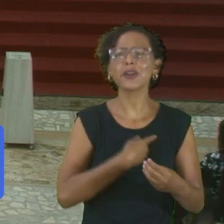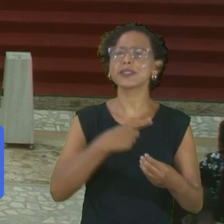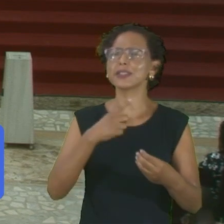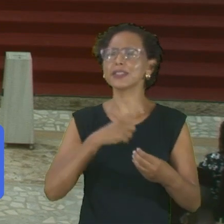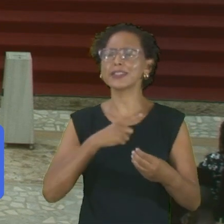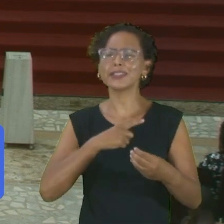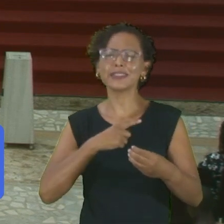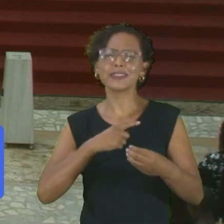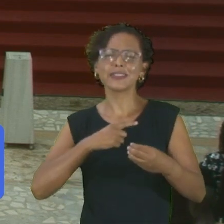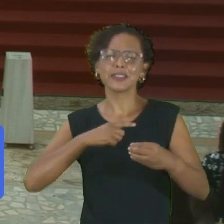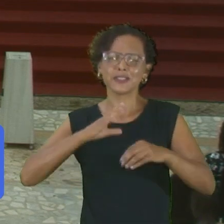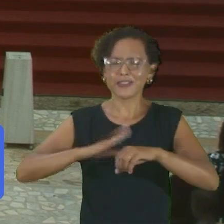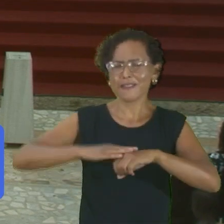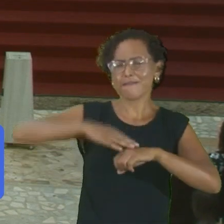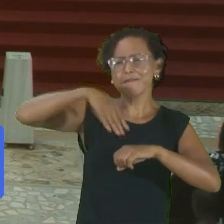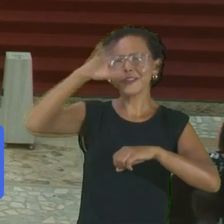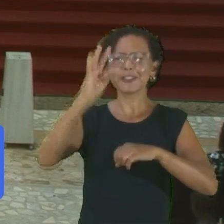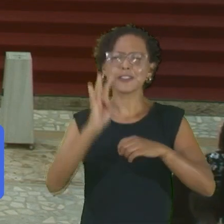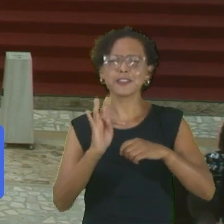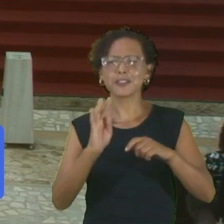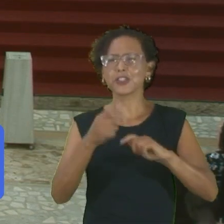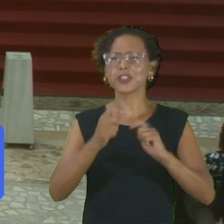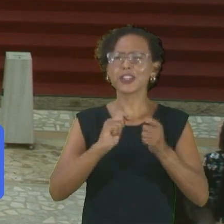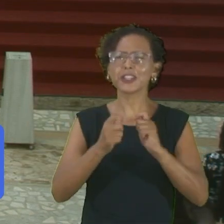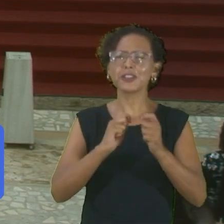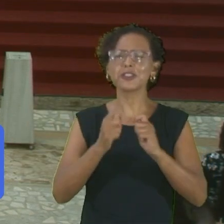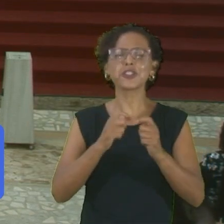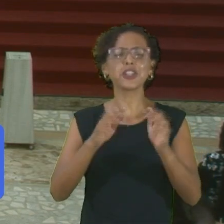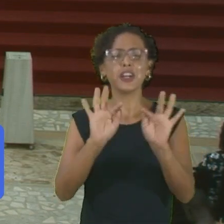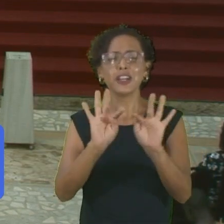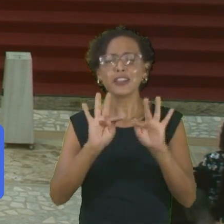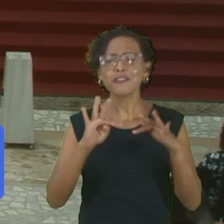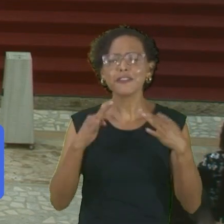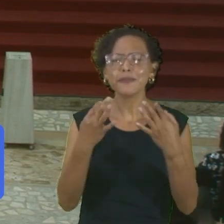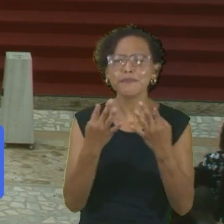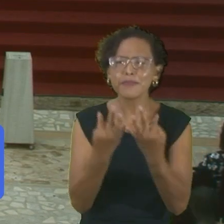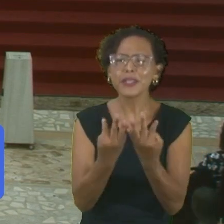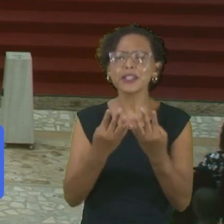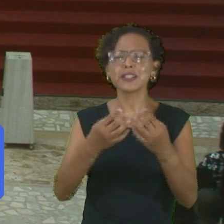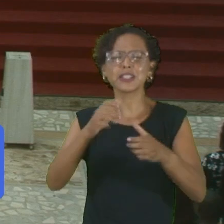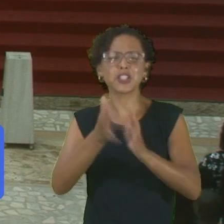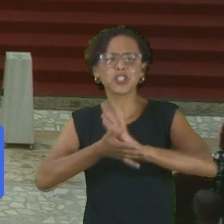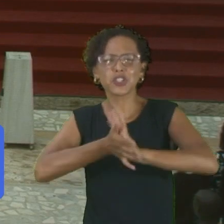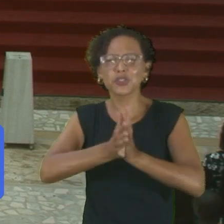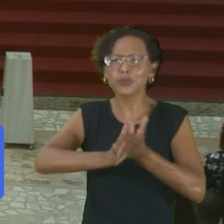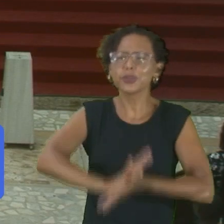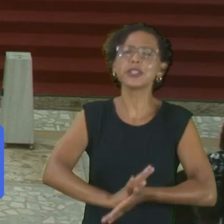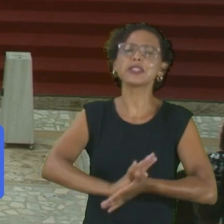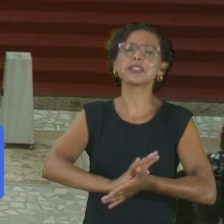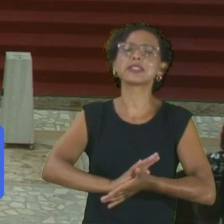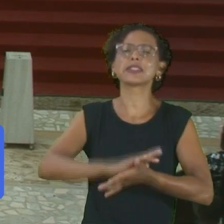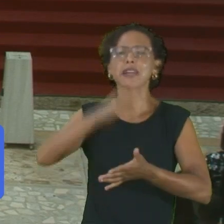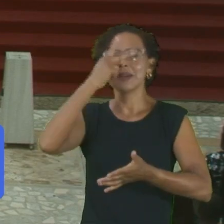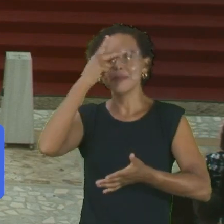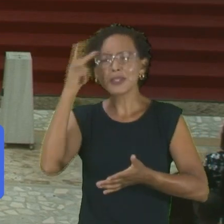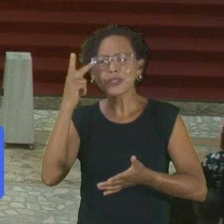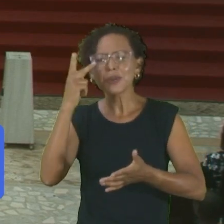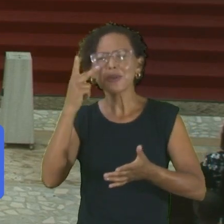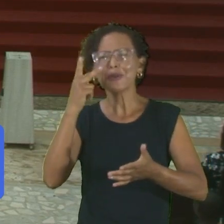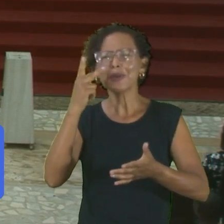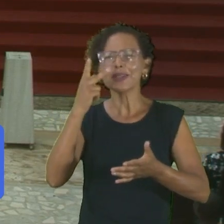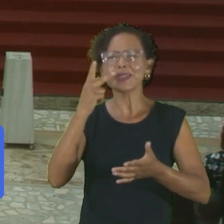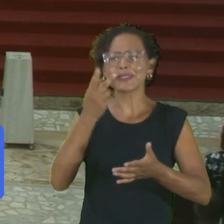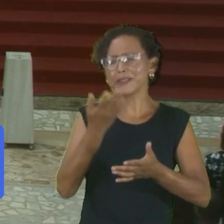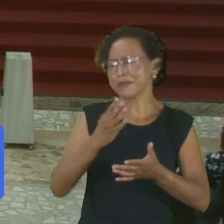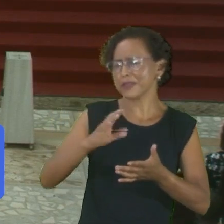tantos avanços tecnológicos, e famílias estão sendo destruídas, pessoas estão divididas